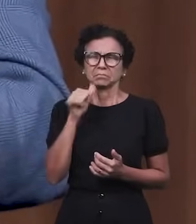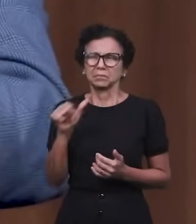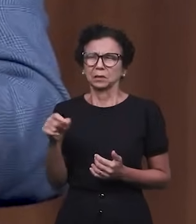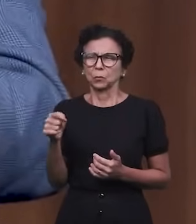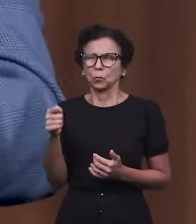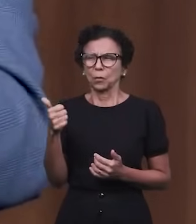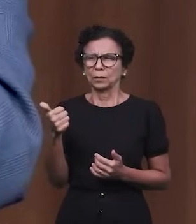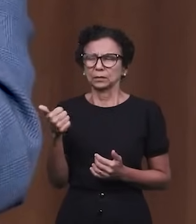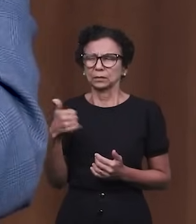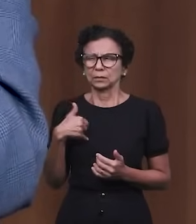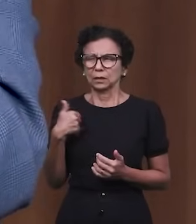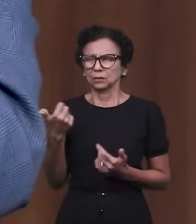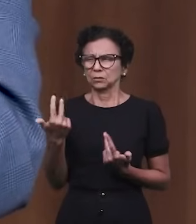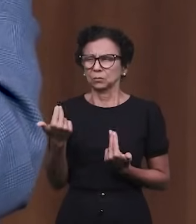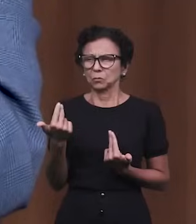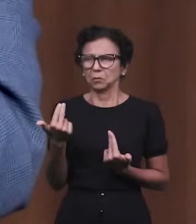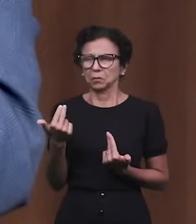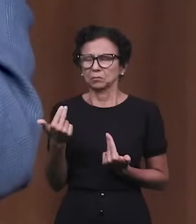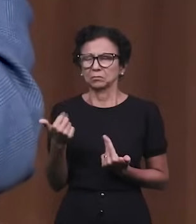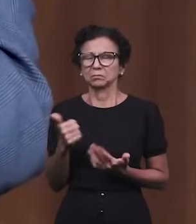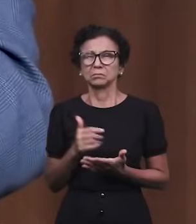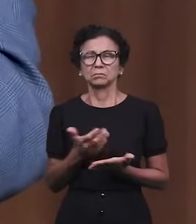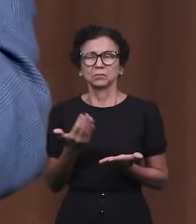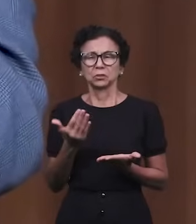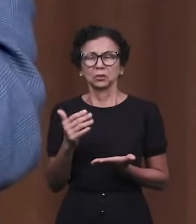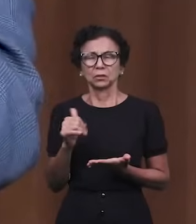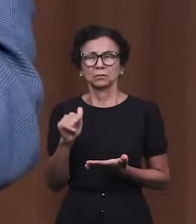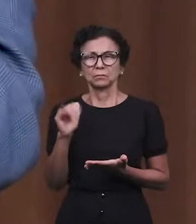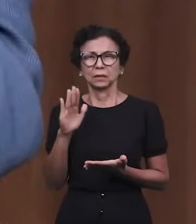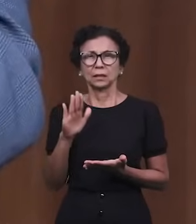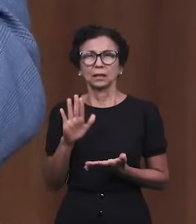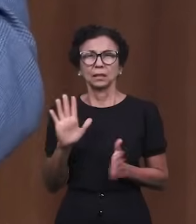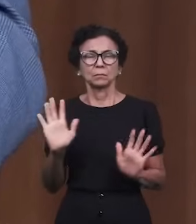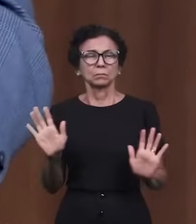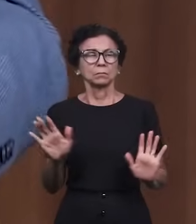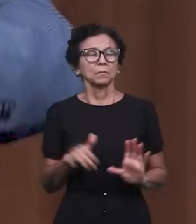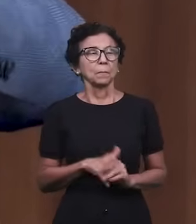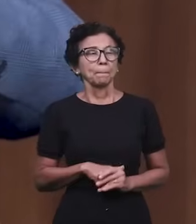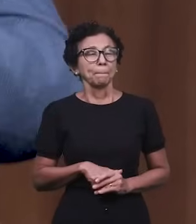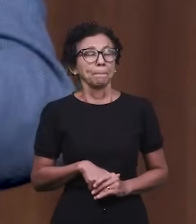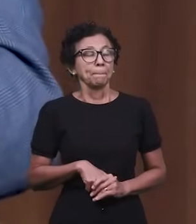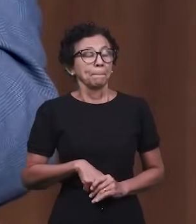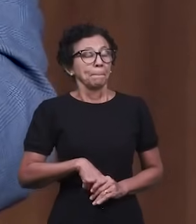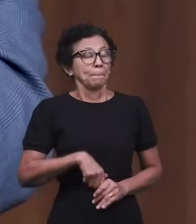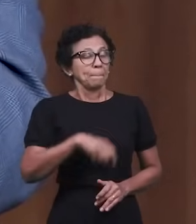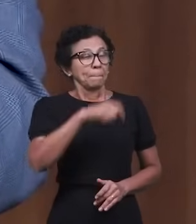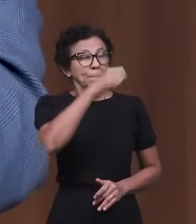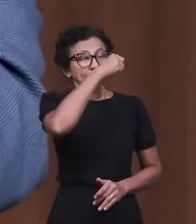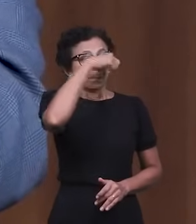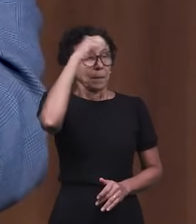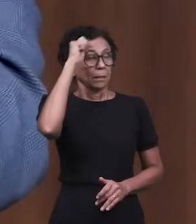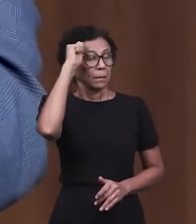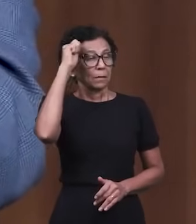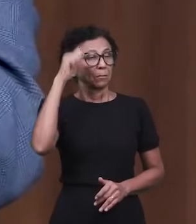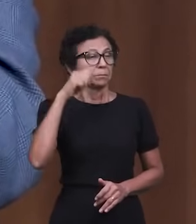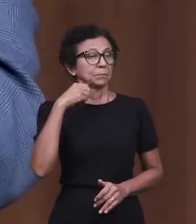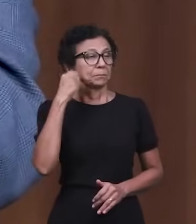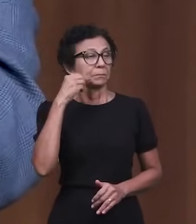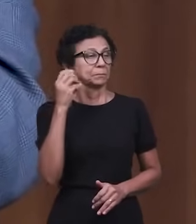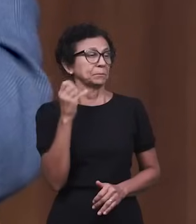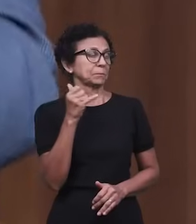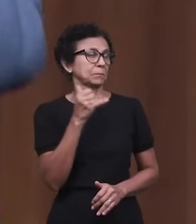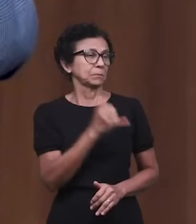minha idade, era um pouco mais nova. E ela chegou e disse: Amadeu, eu tenho uma experiência para te contar. E fala,